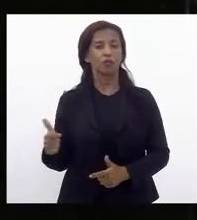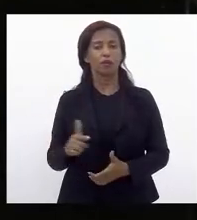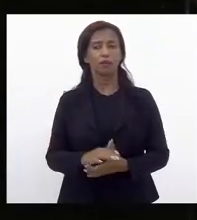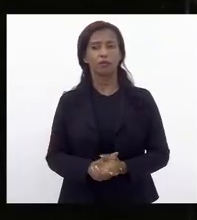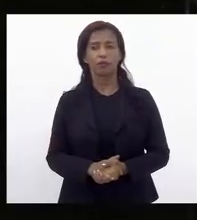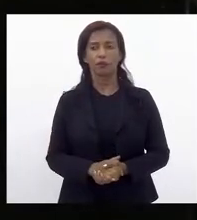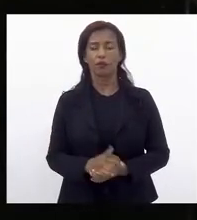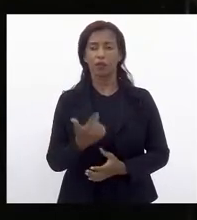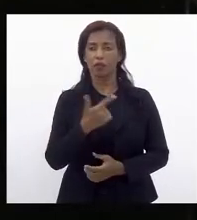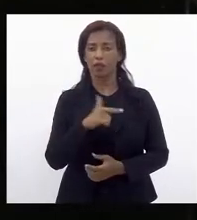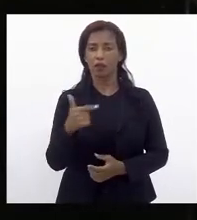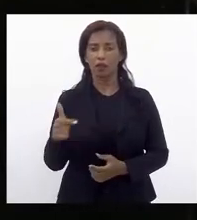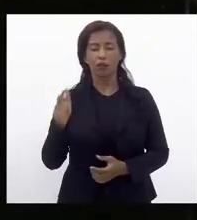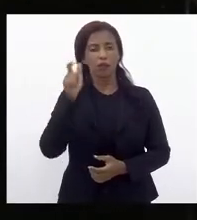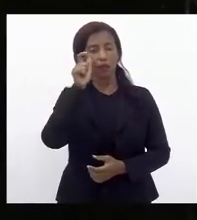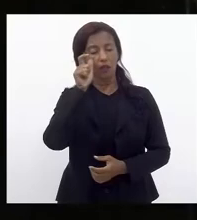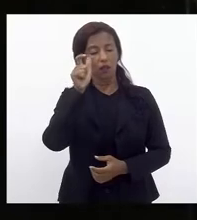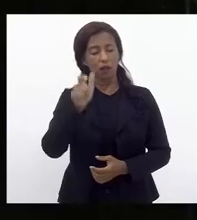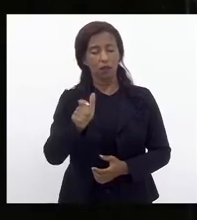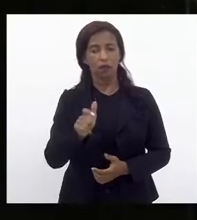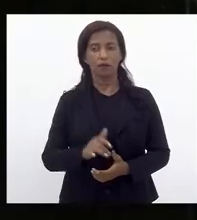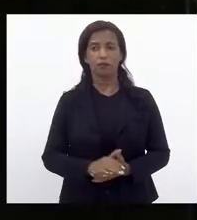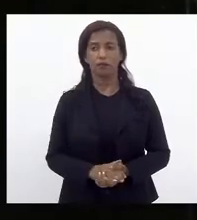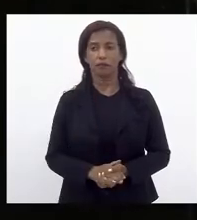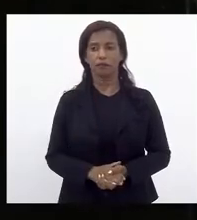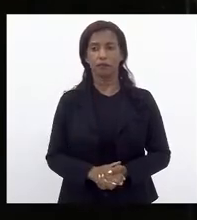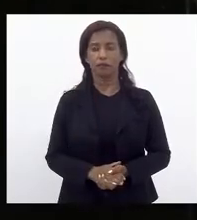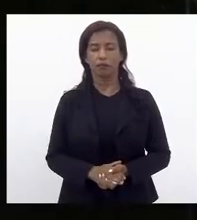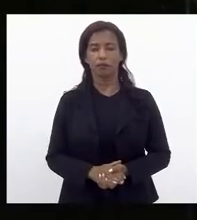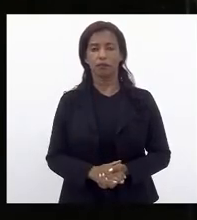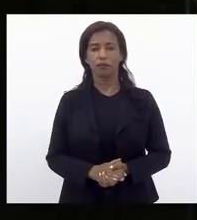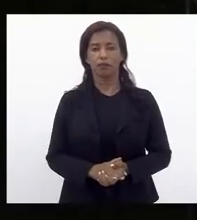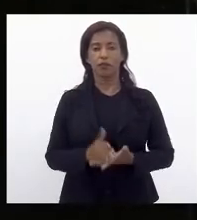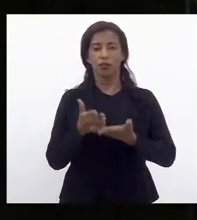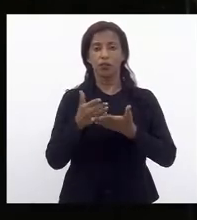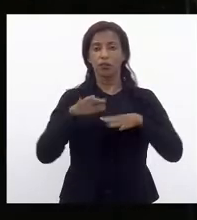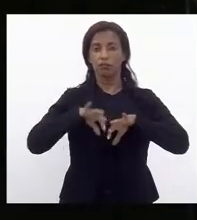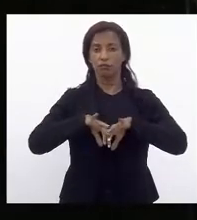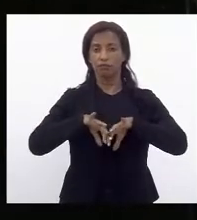Ju, não tem interesse de dividir